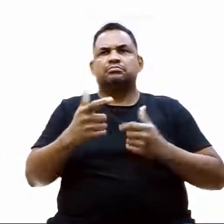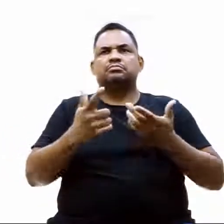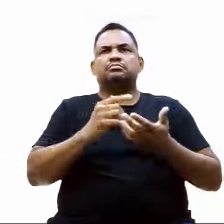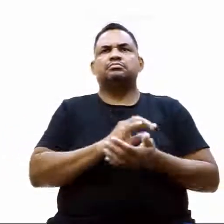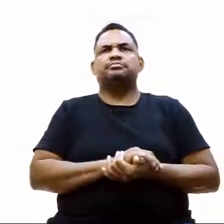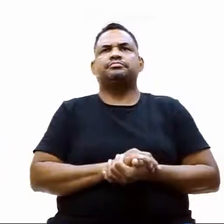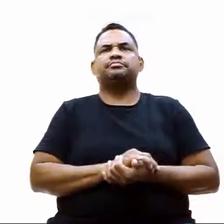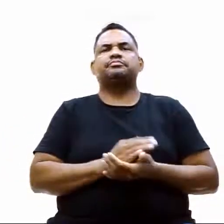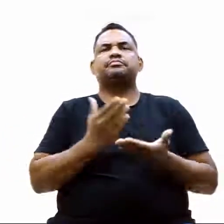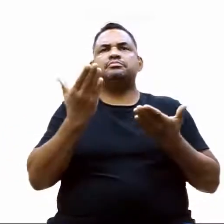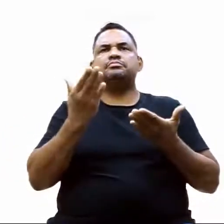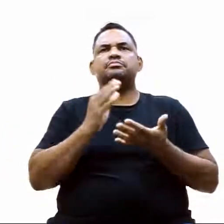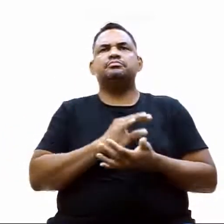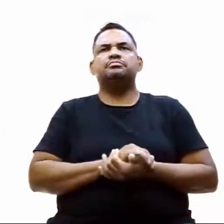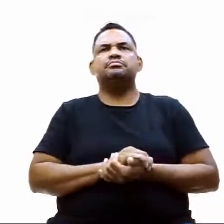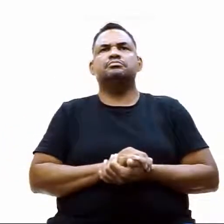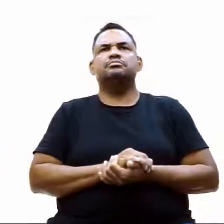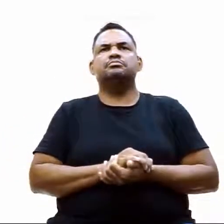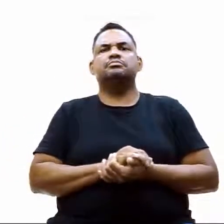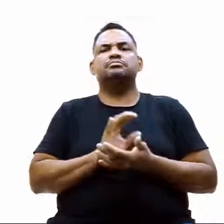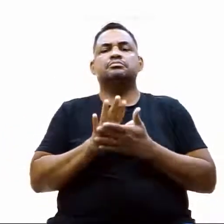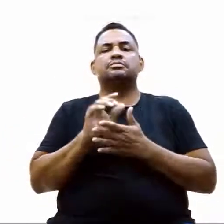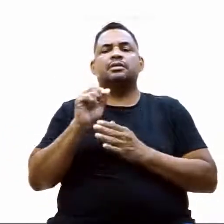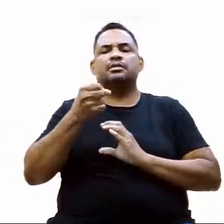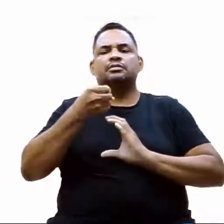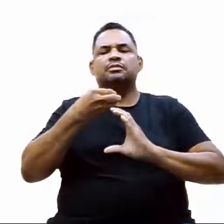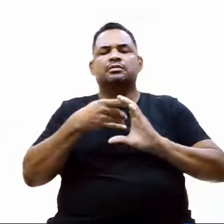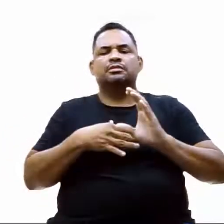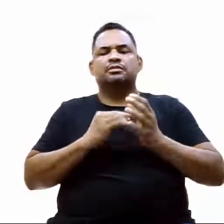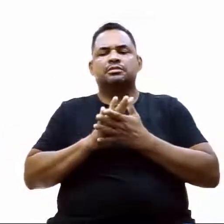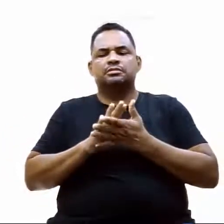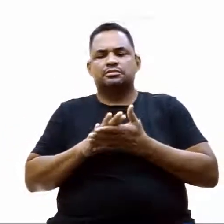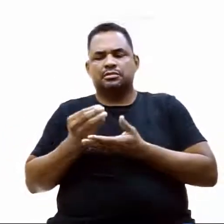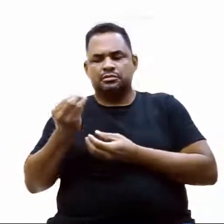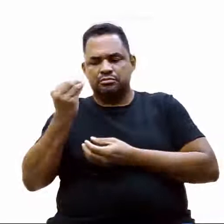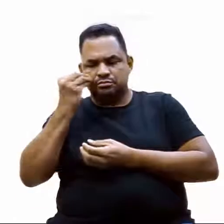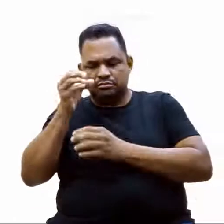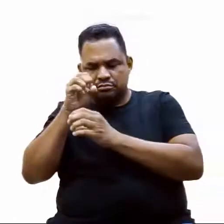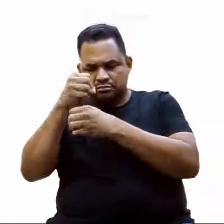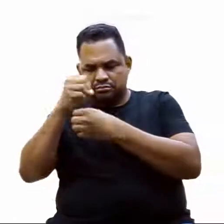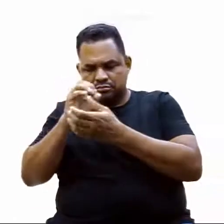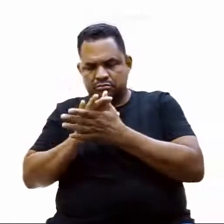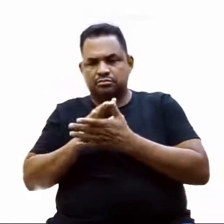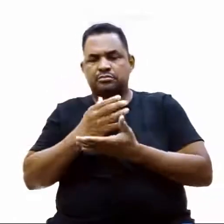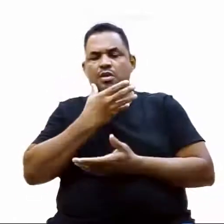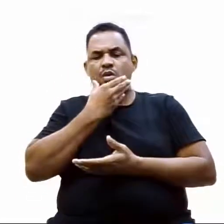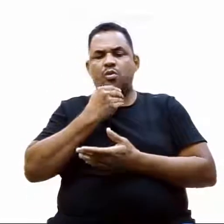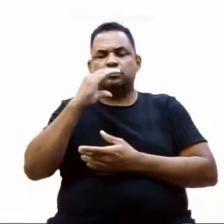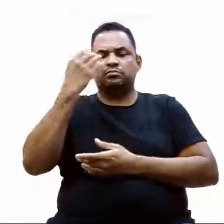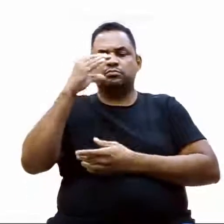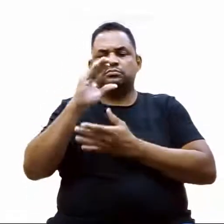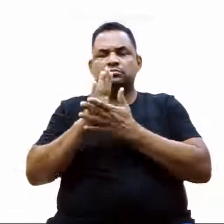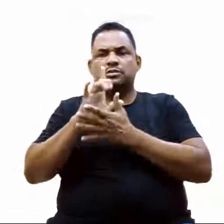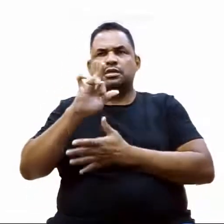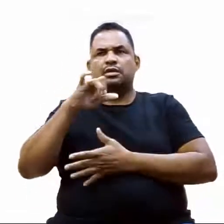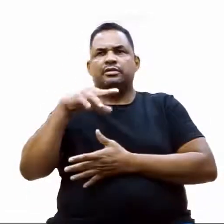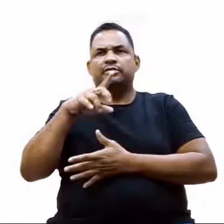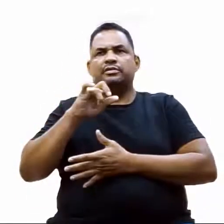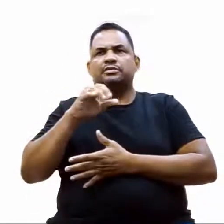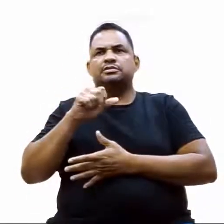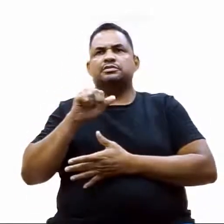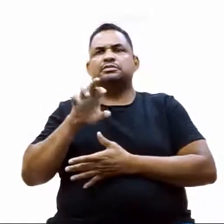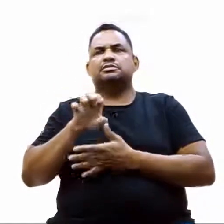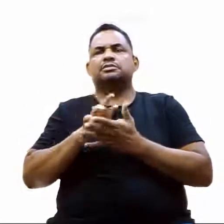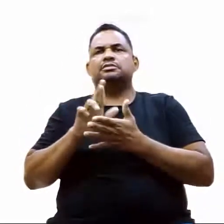exatamente o que caracterizou os experimentos de Lavoisier da lei de